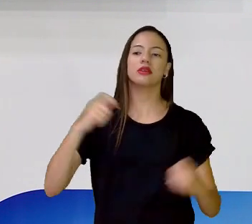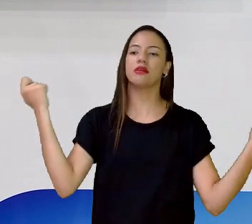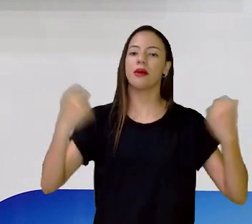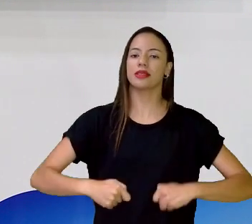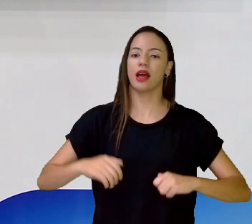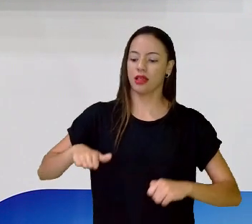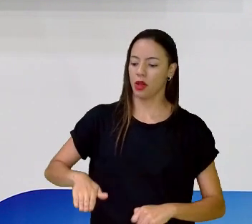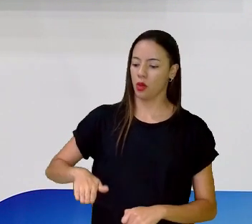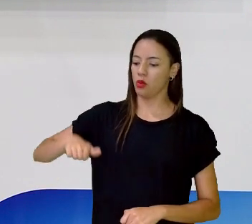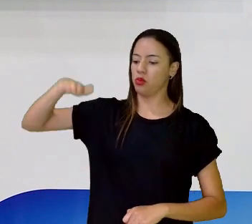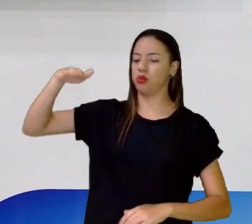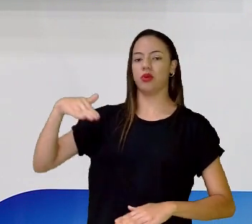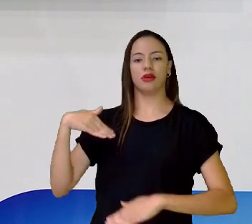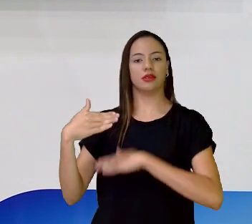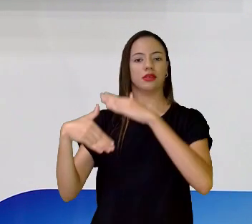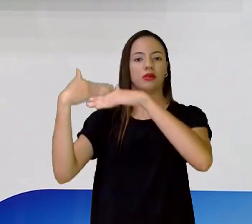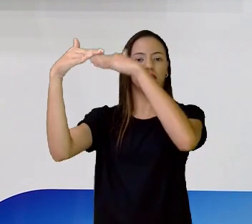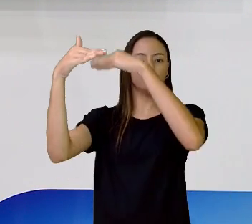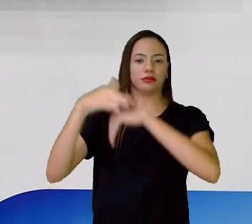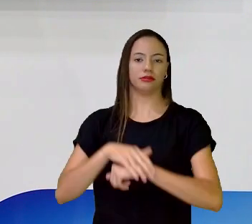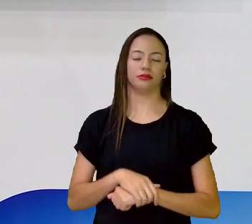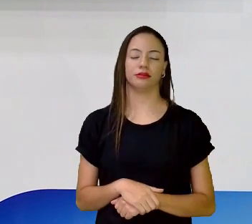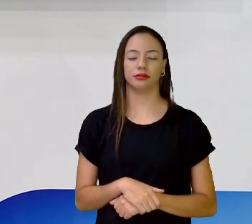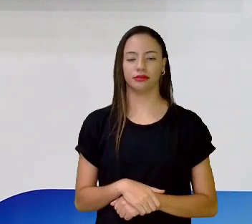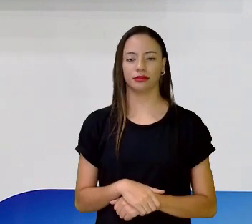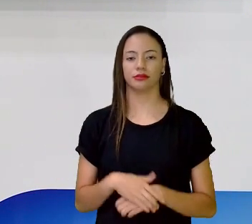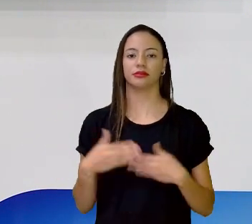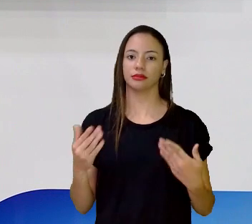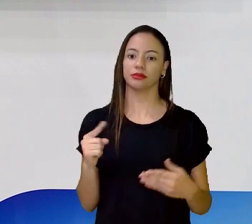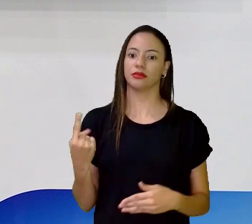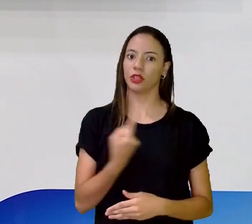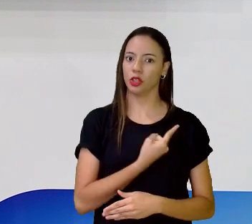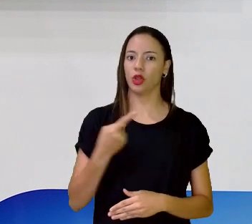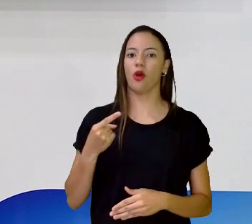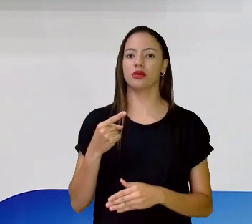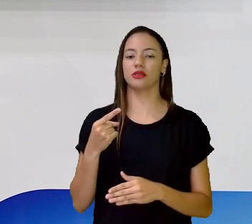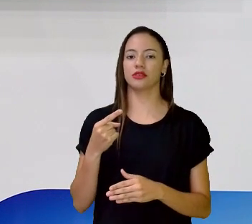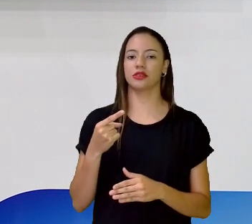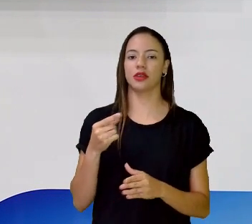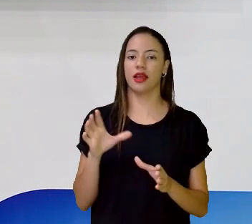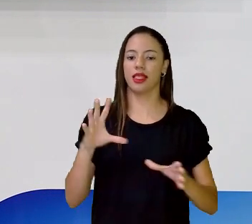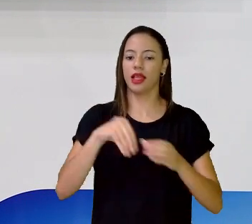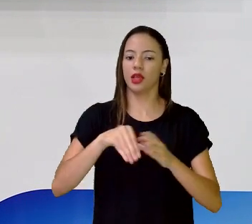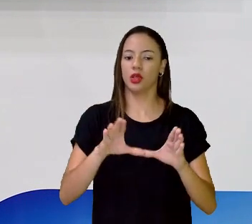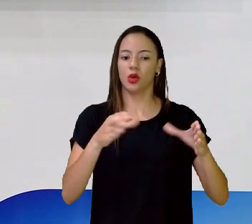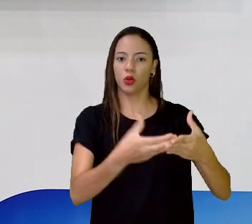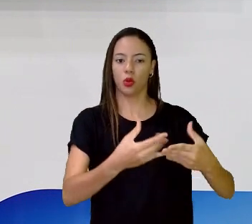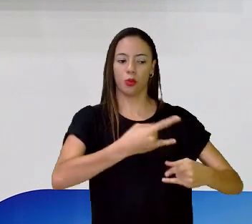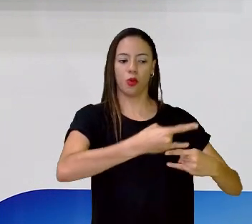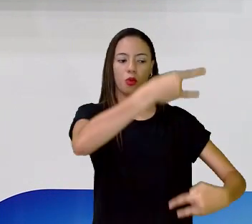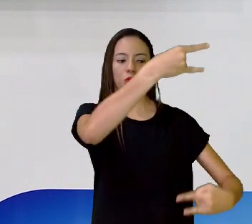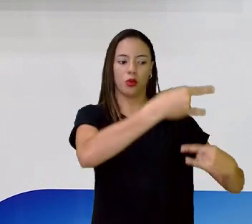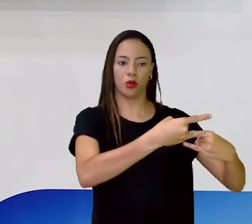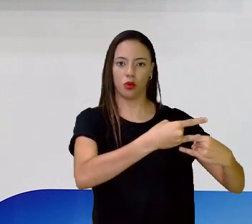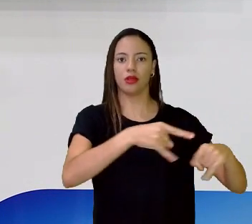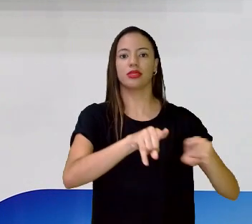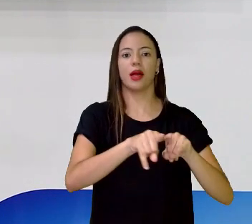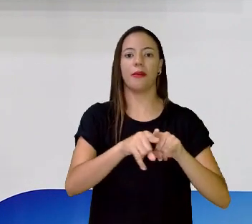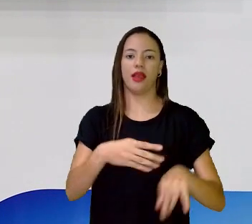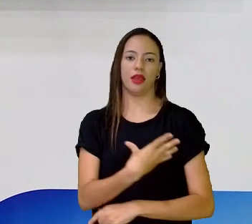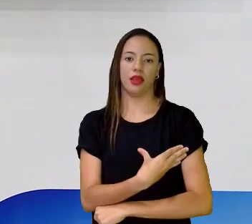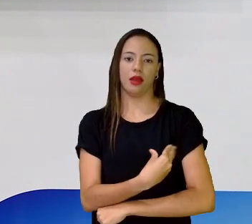Cumprir a nossa etapa da vida. Então, fazemos parte desse grupo aí de animais vertebrados. Os mamíferos. São